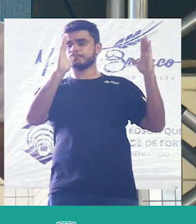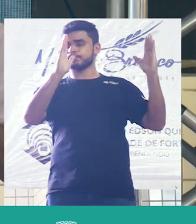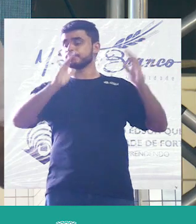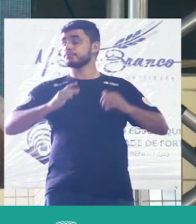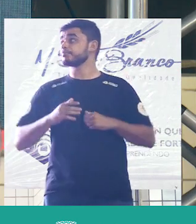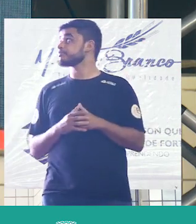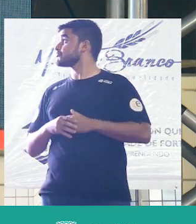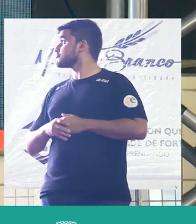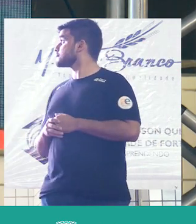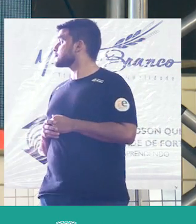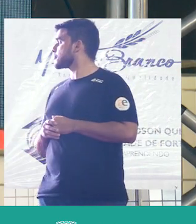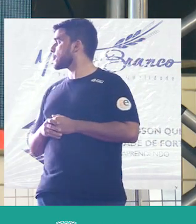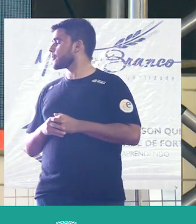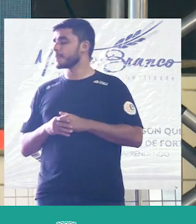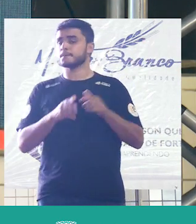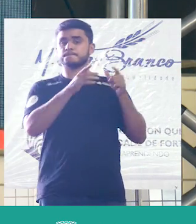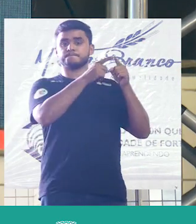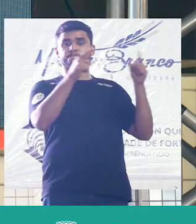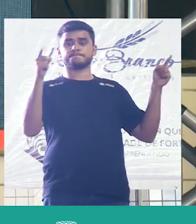Pode passar?